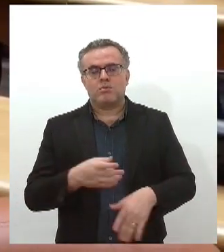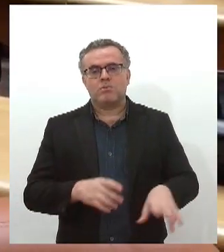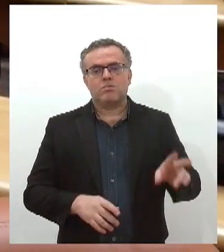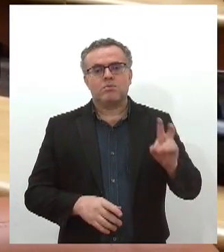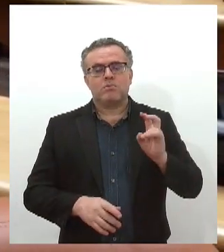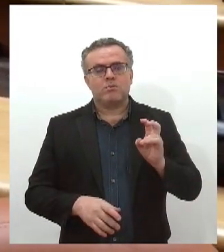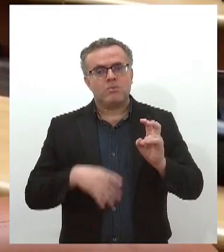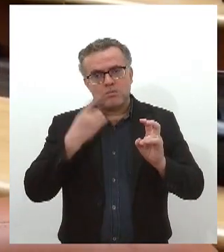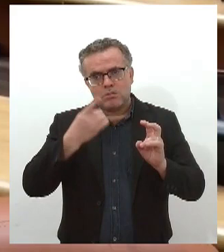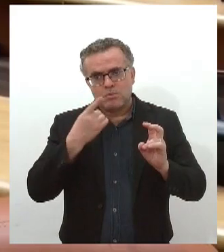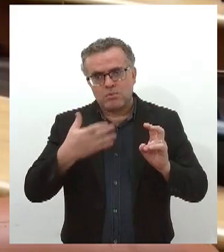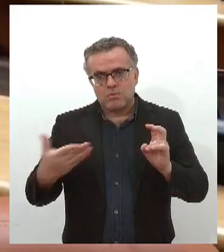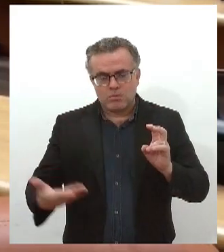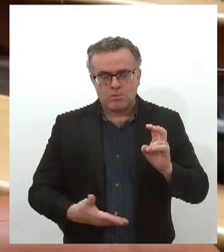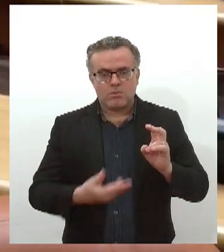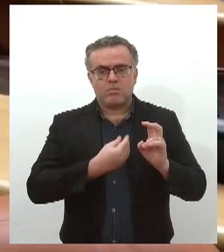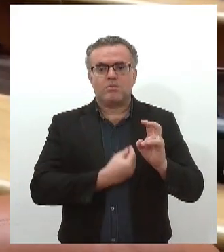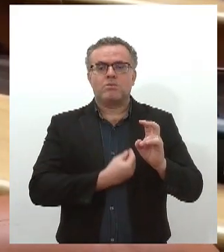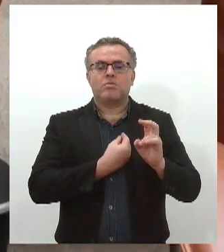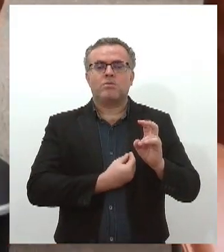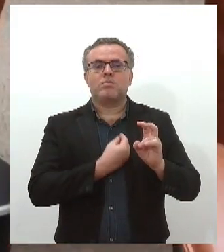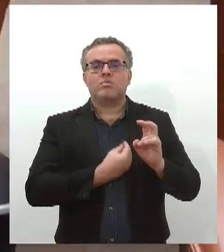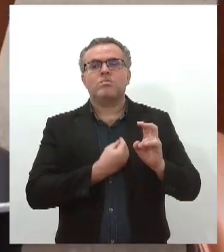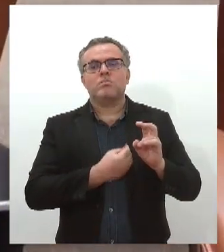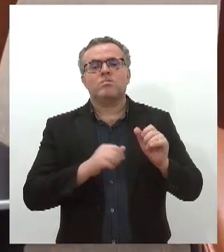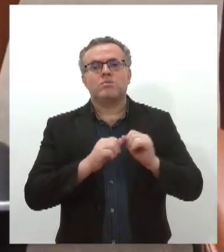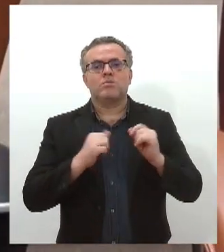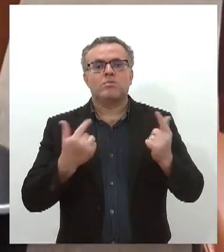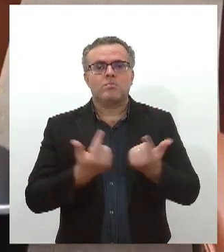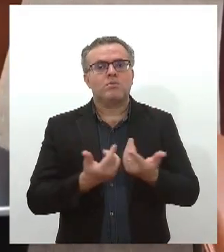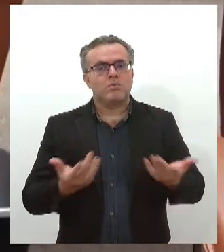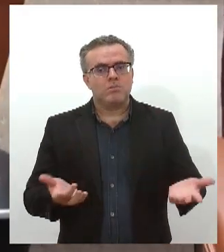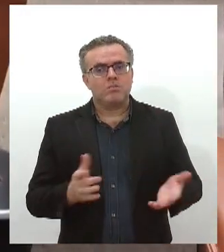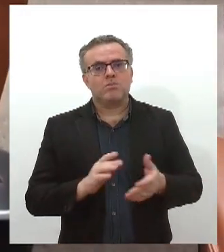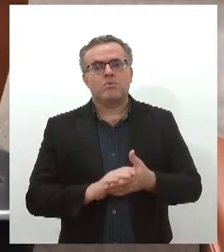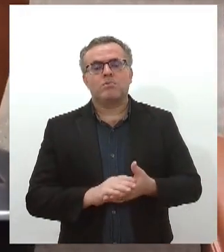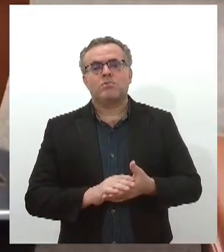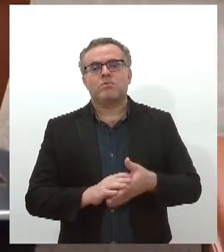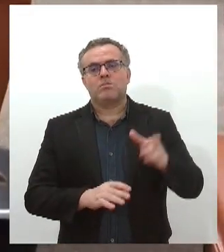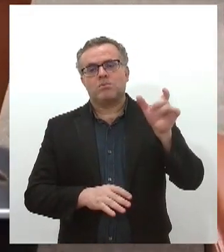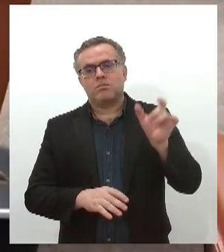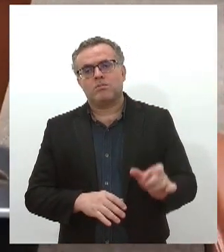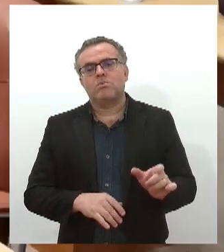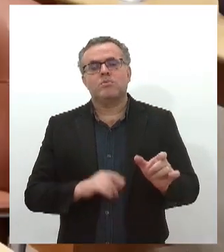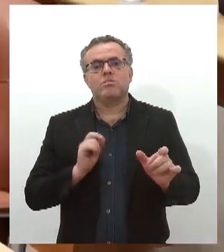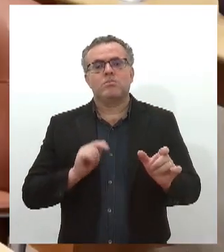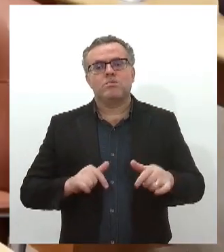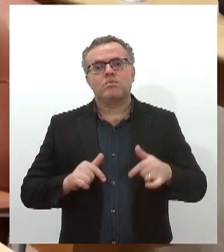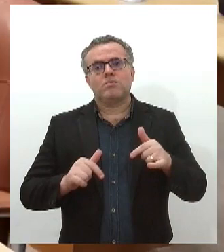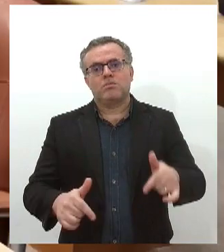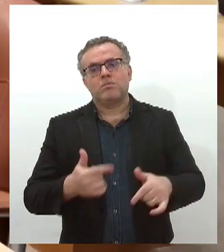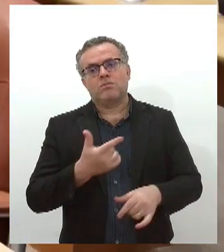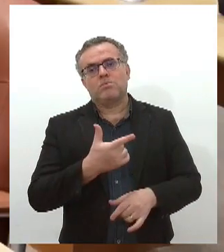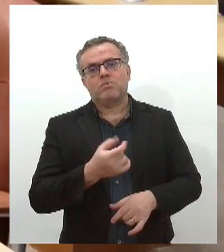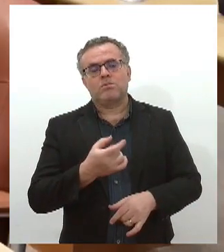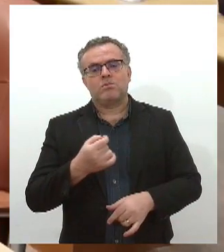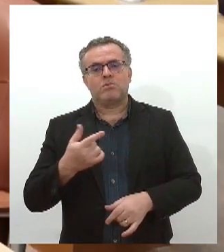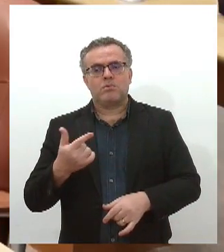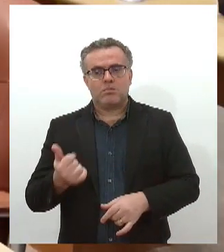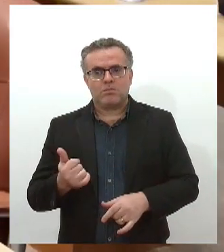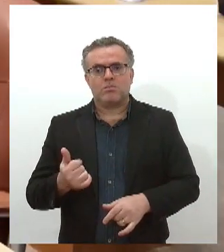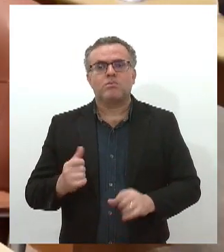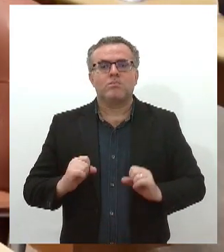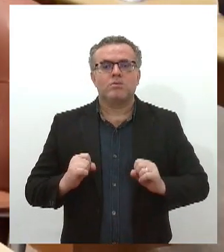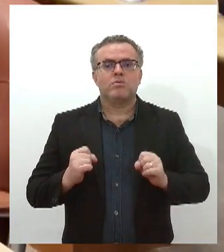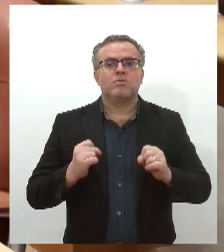marcam presença na Casa Legislativa, uma atuação que desde 2021 foi fortalecida por meio